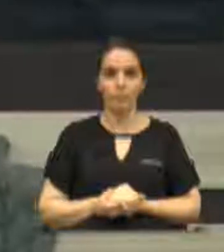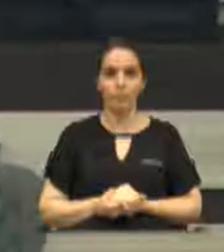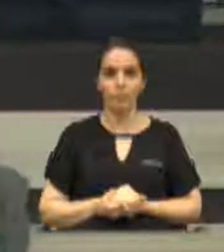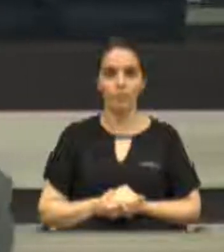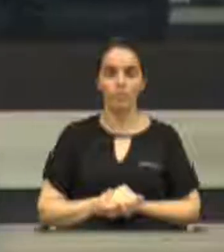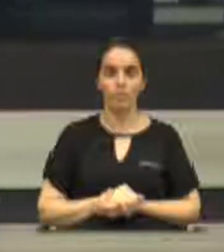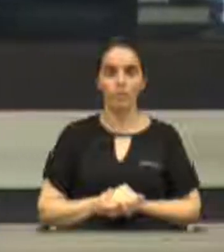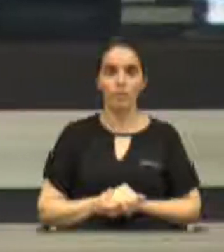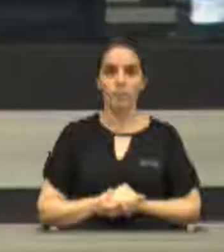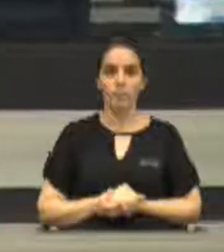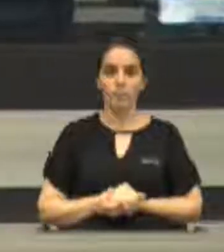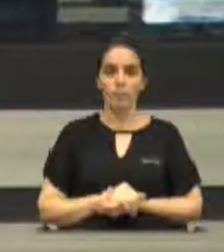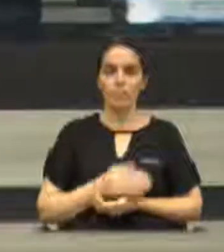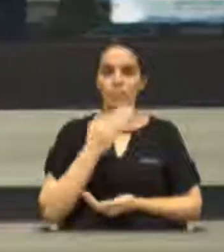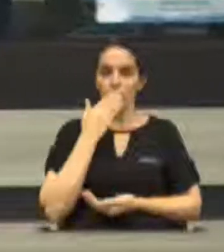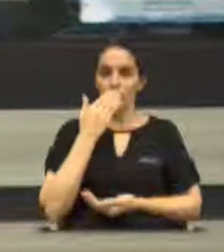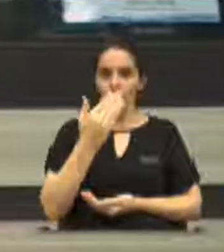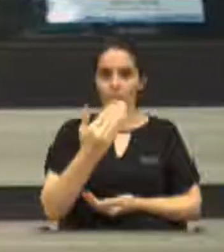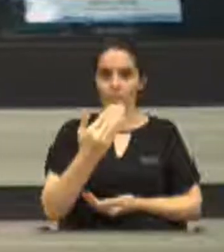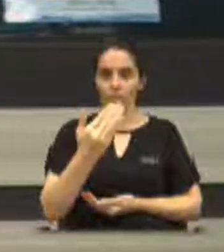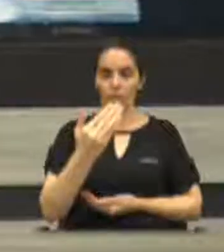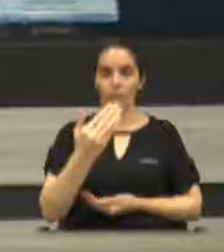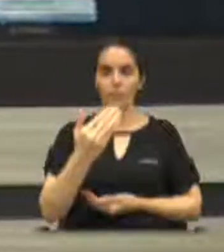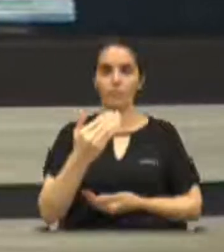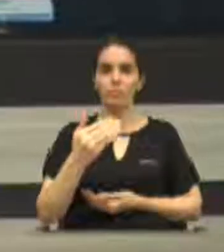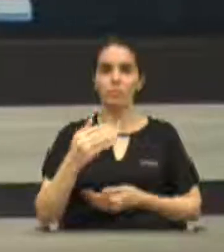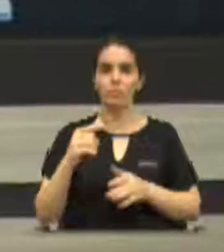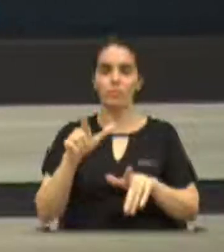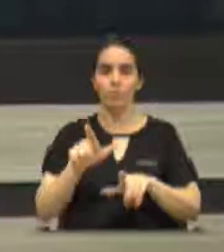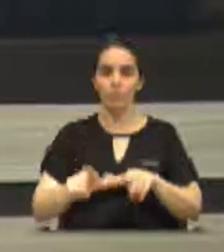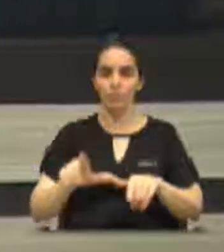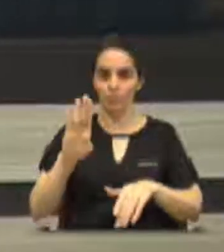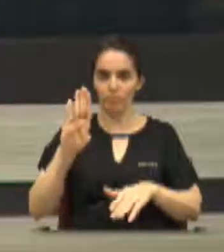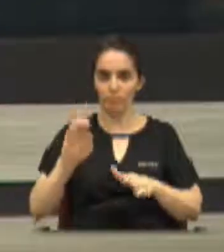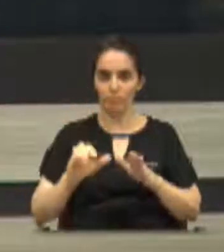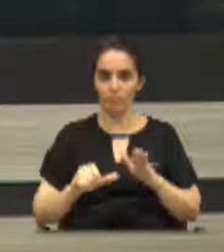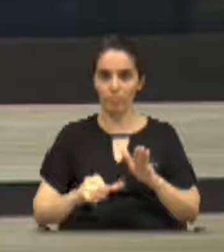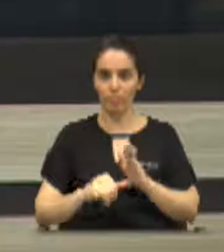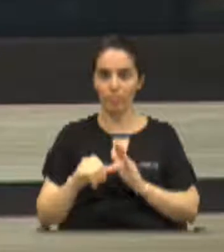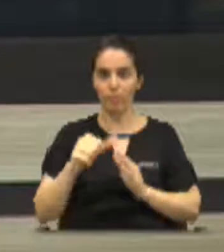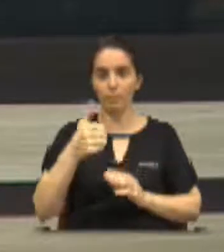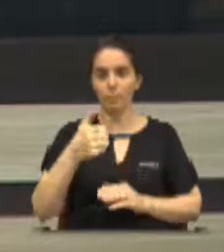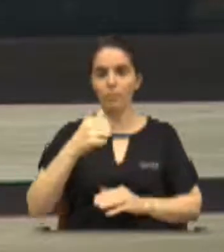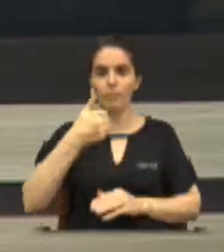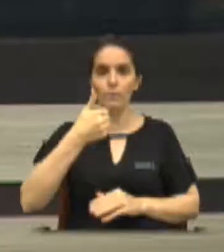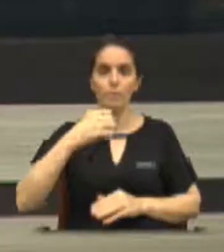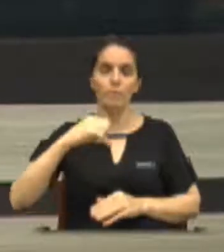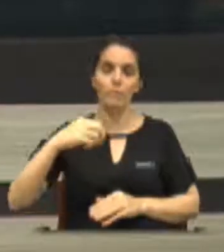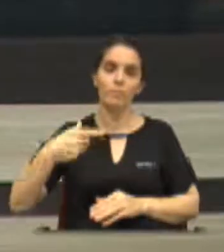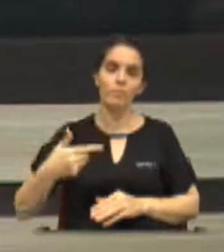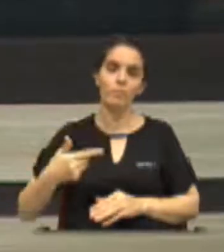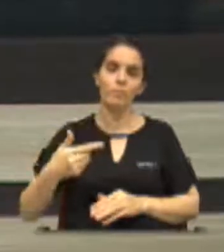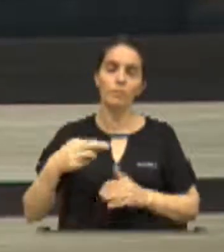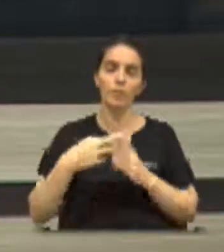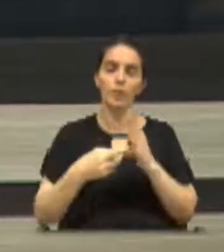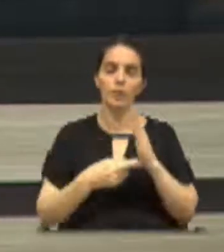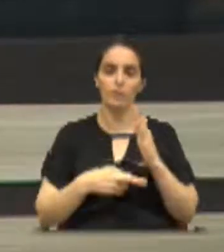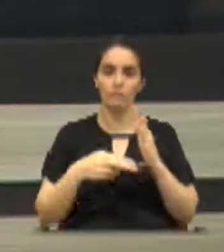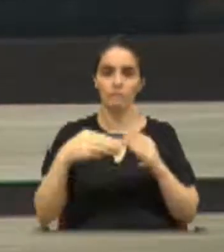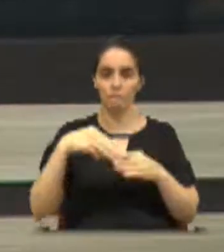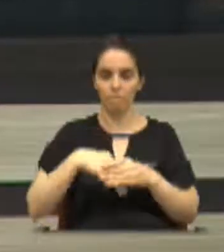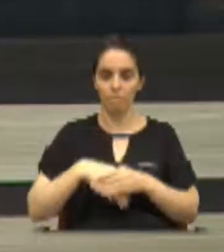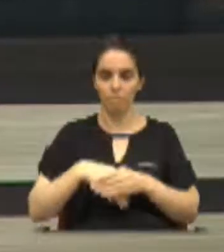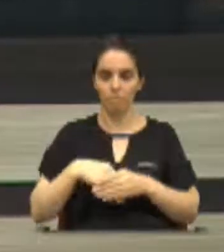não? Requerimento. Requeremos com fundamento na letra B do inciso 1 do artigo 192 do Regimento Interno dessa Câmara Municipal de